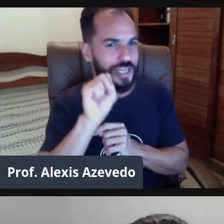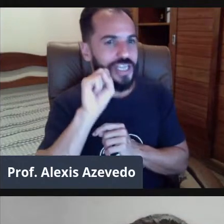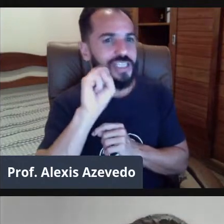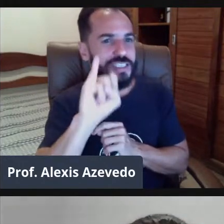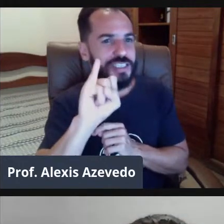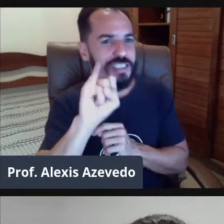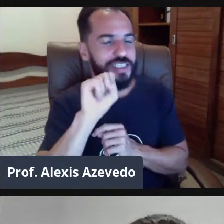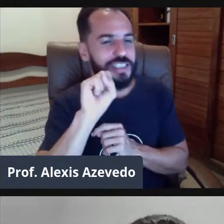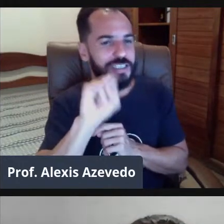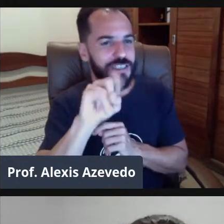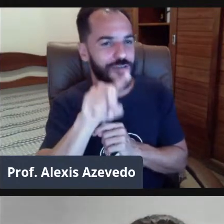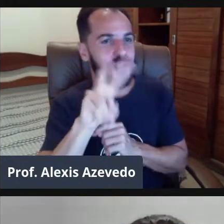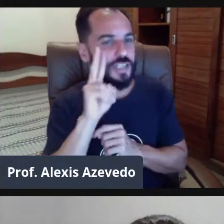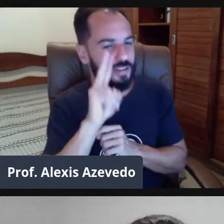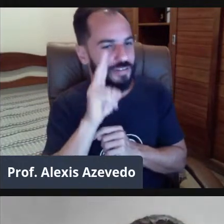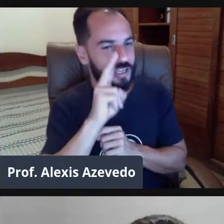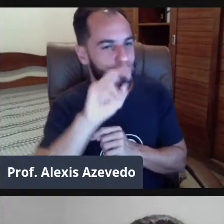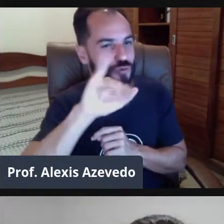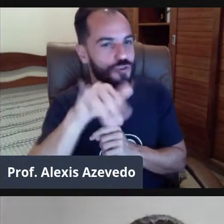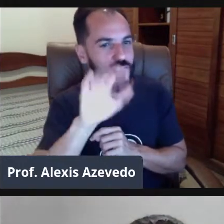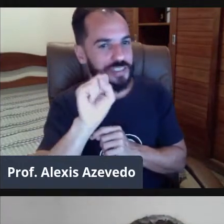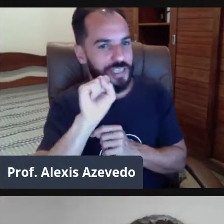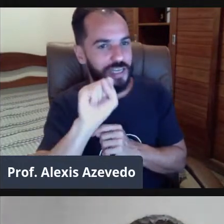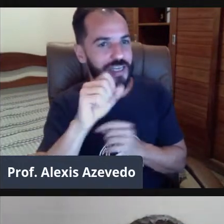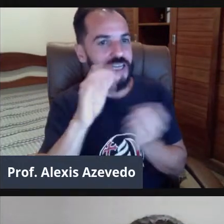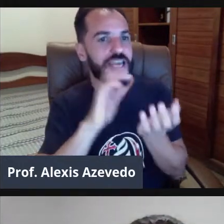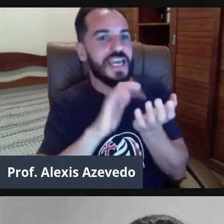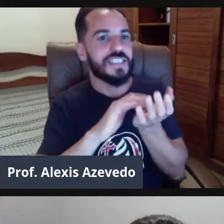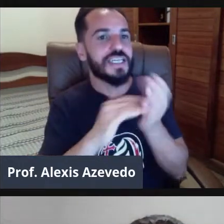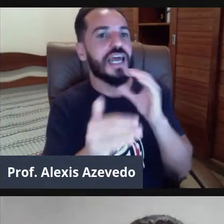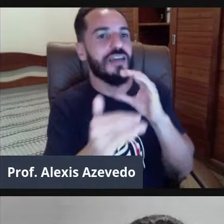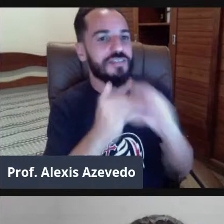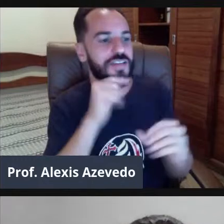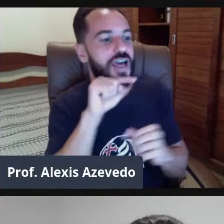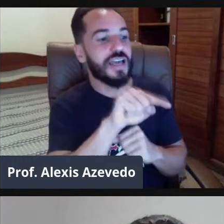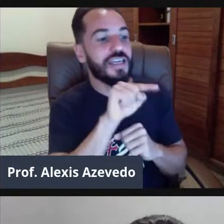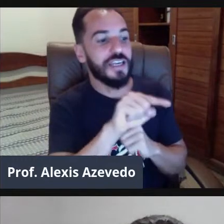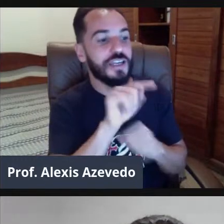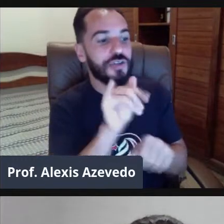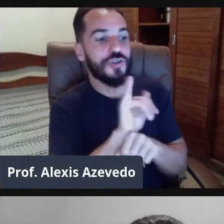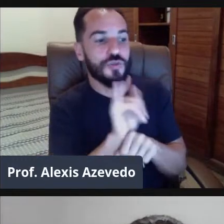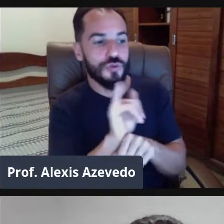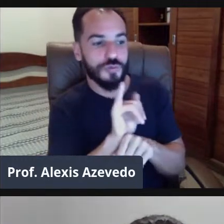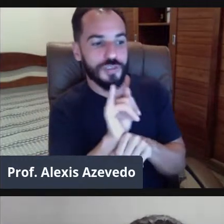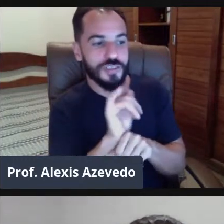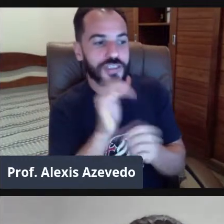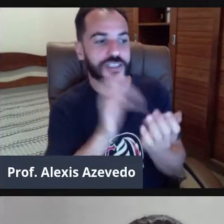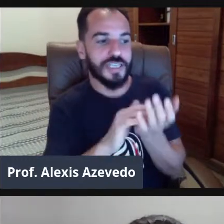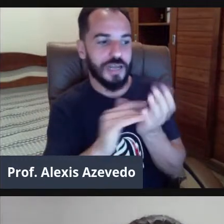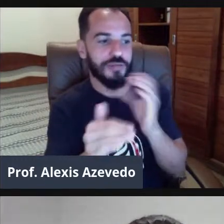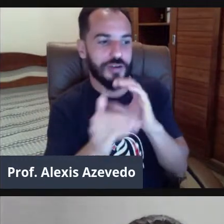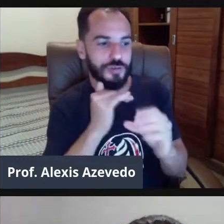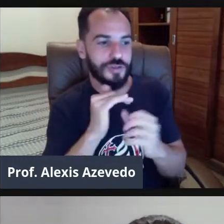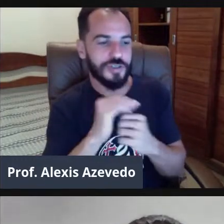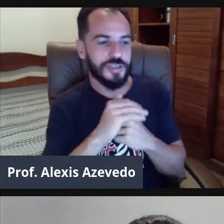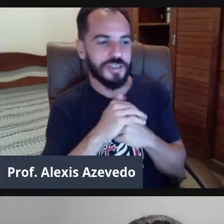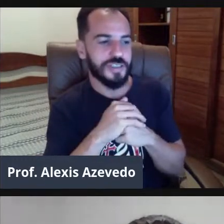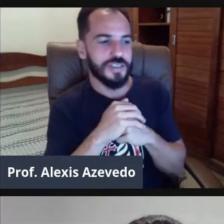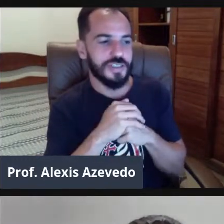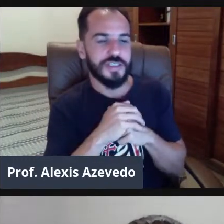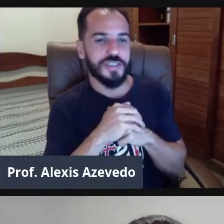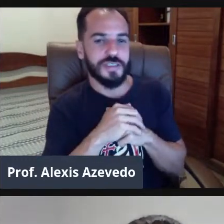comece a de fato, a criar novas possibilidades para a escola ganhar. Né? Eu acho muito mais indo